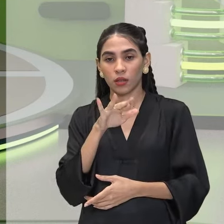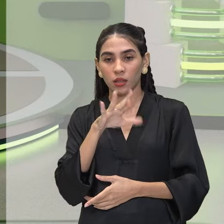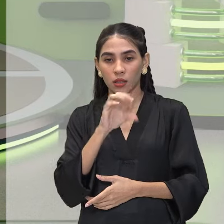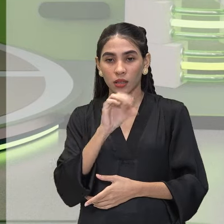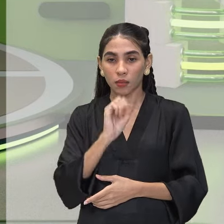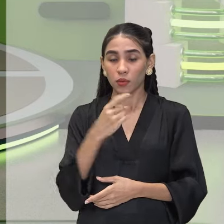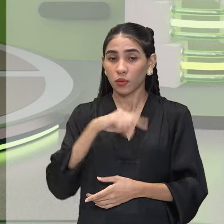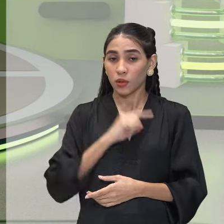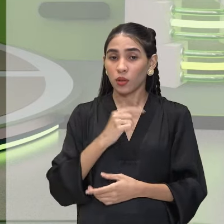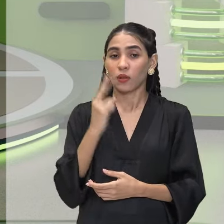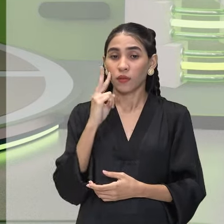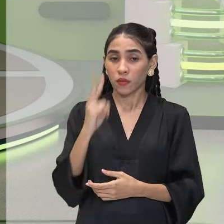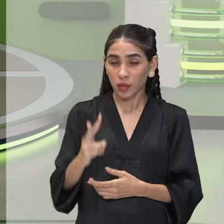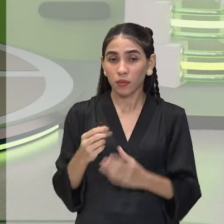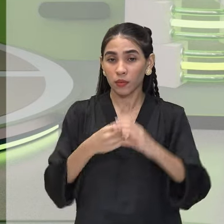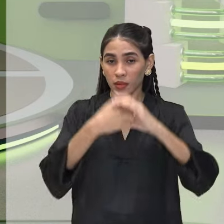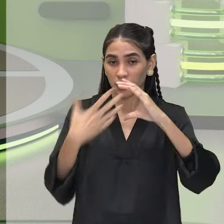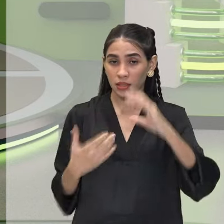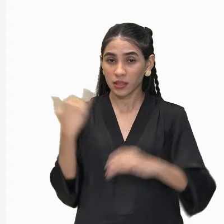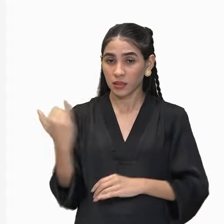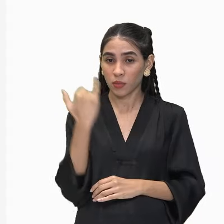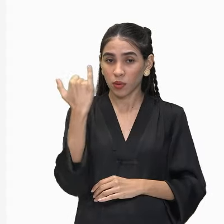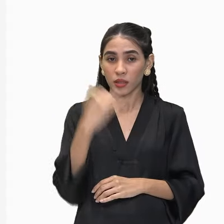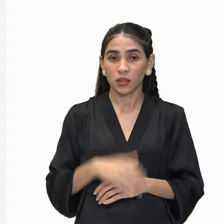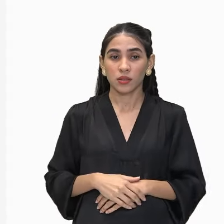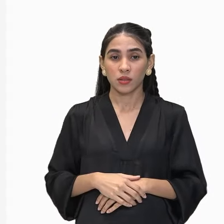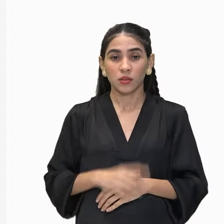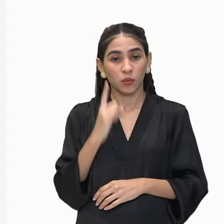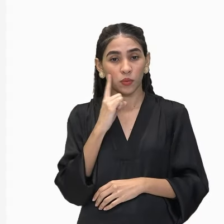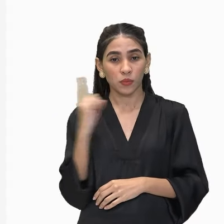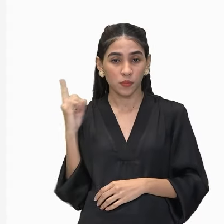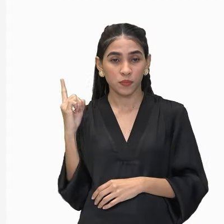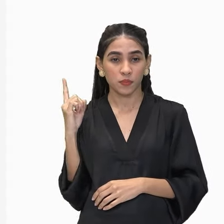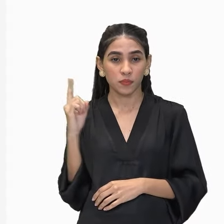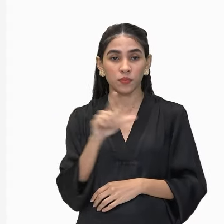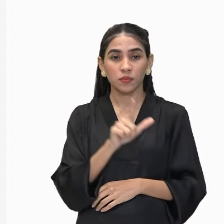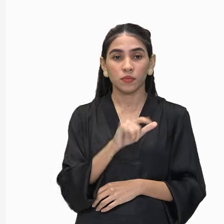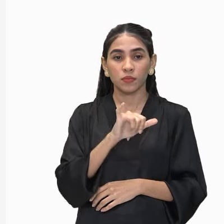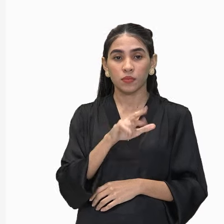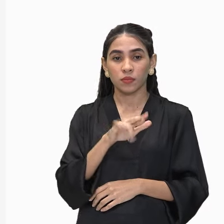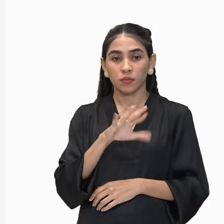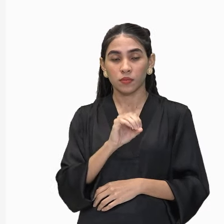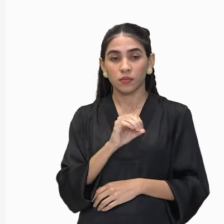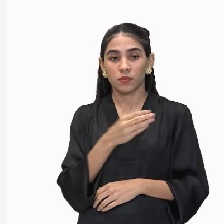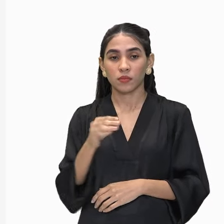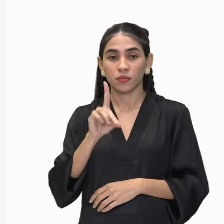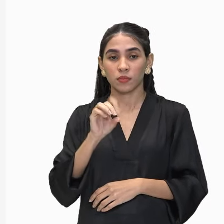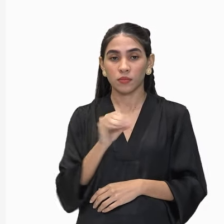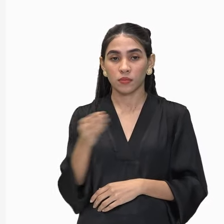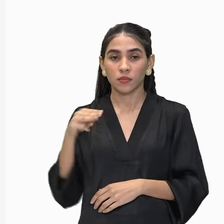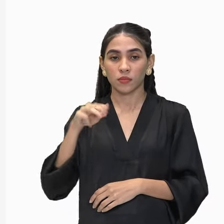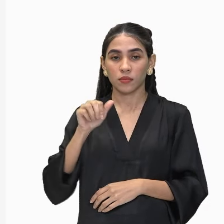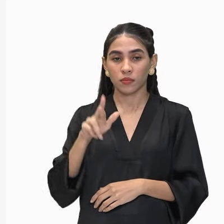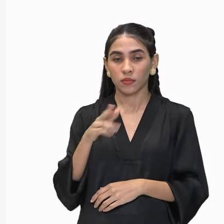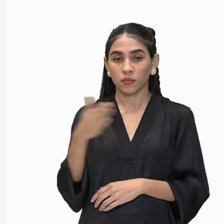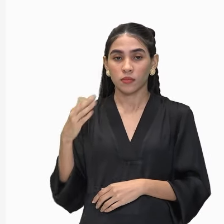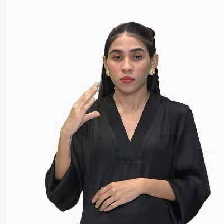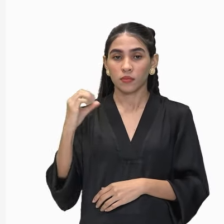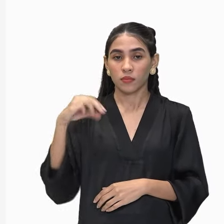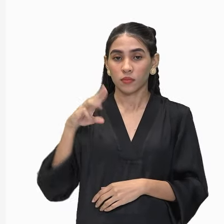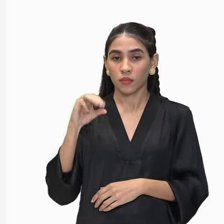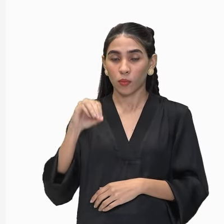características importantíssimas. O último que eu trago para vocês aí é o lírio do mar comum, que ele é um filtrador